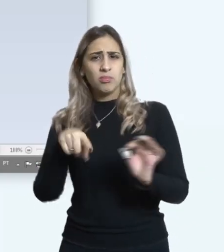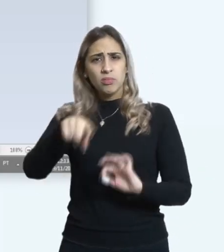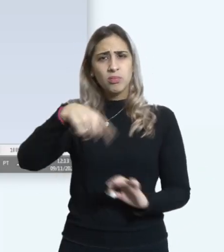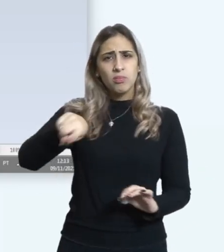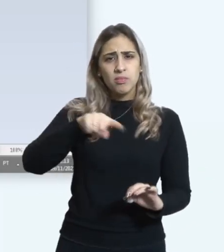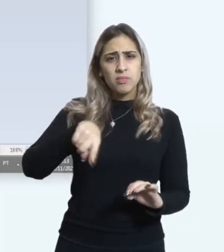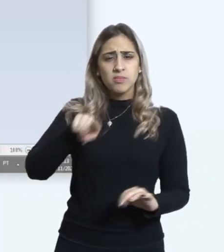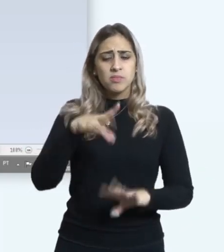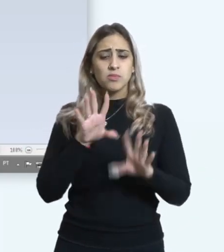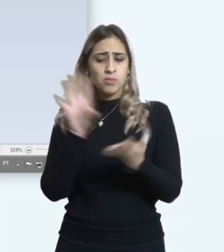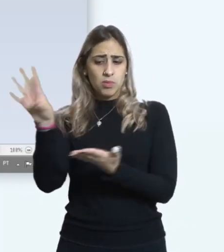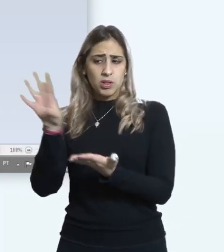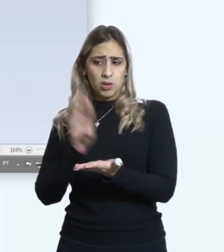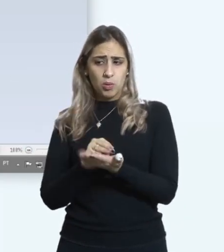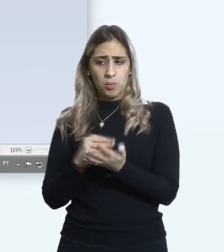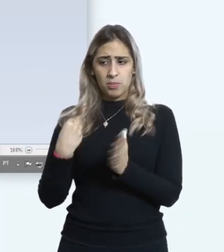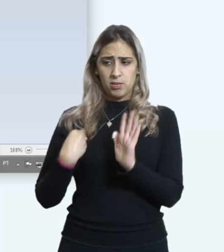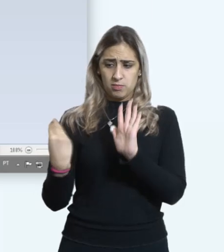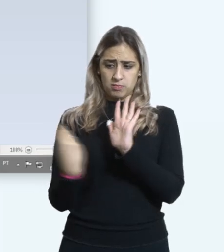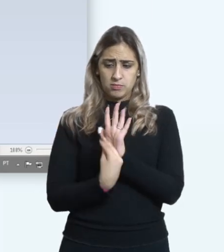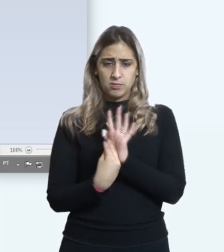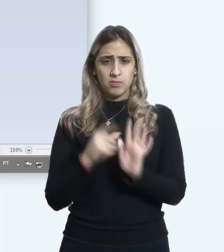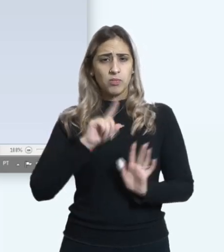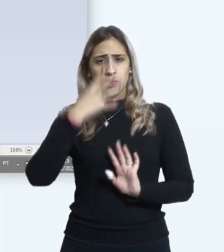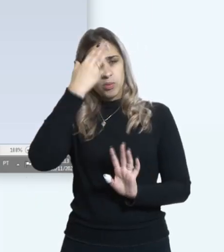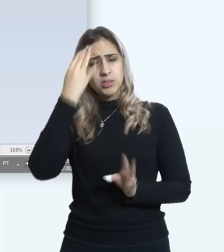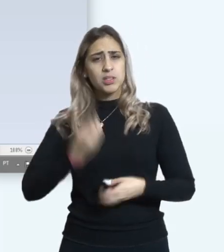Você copia aqui para você não esquecer das